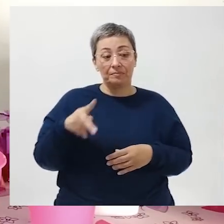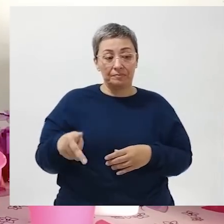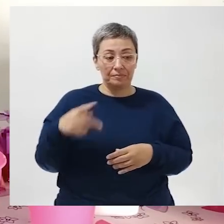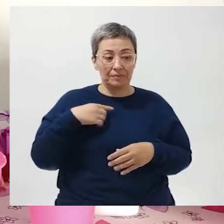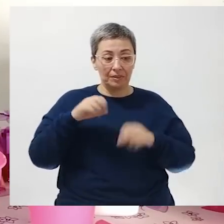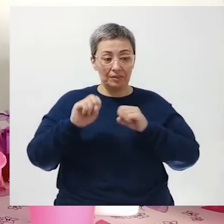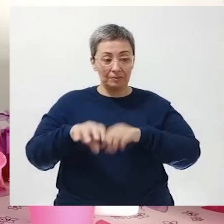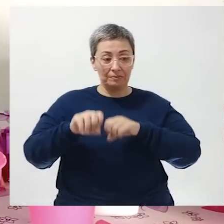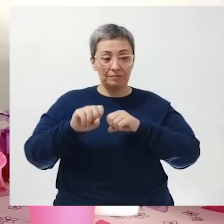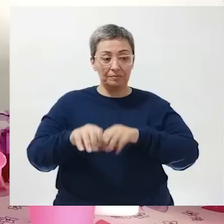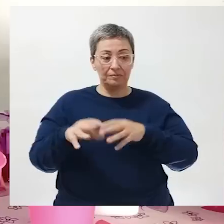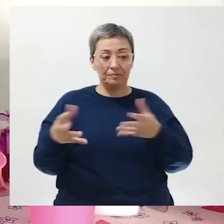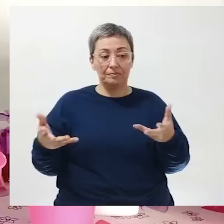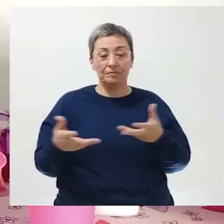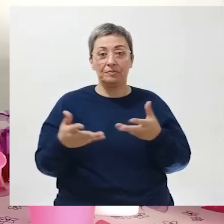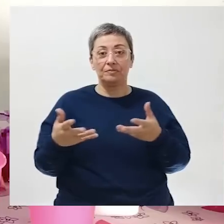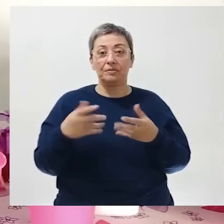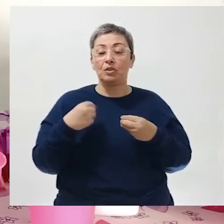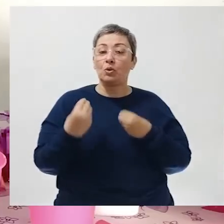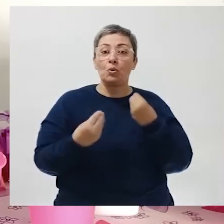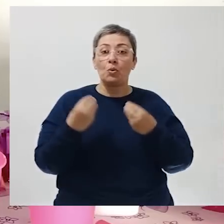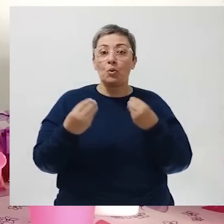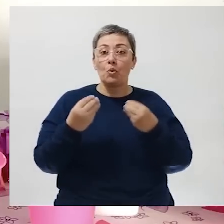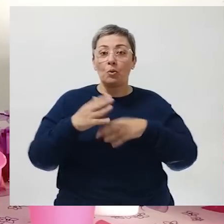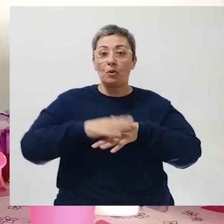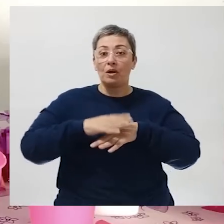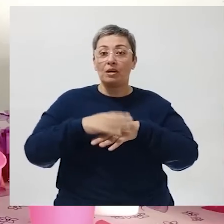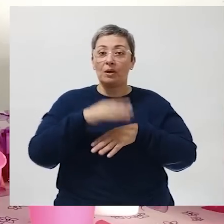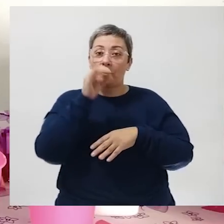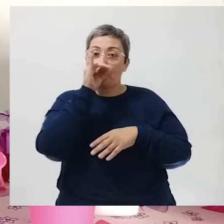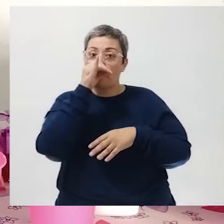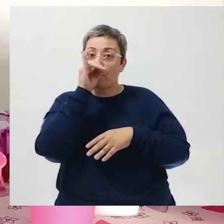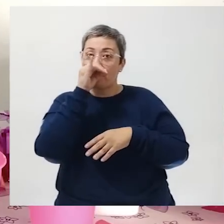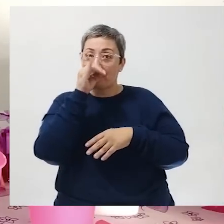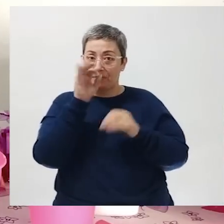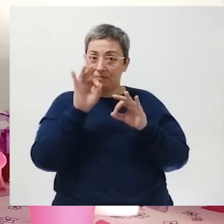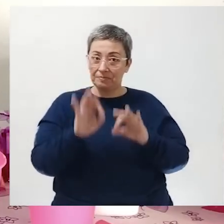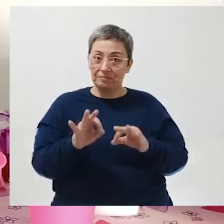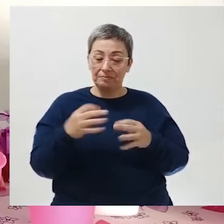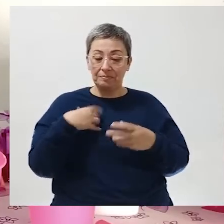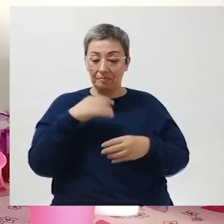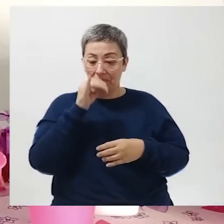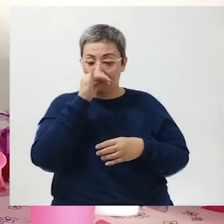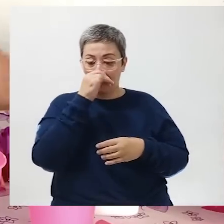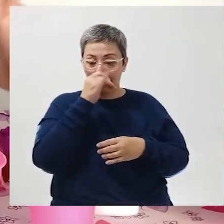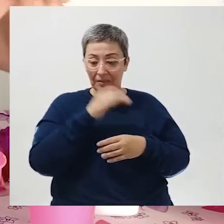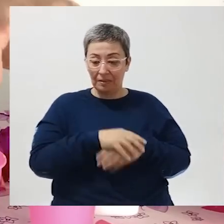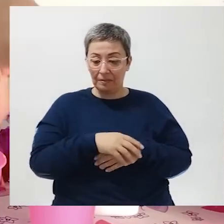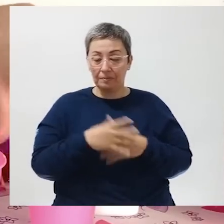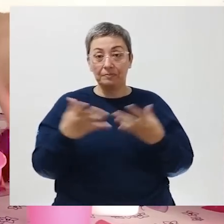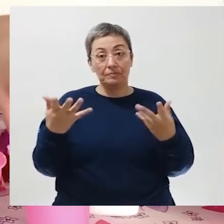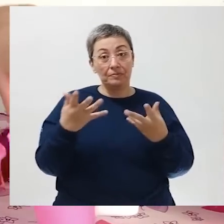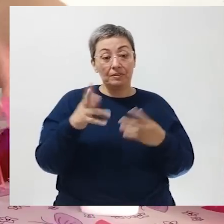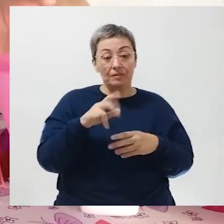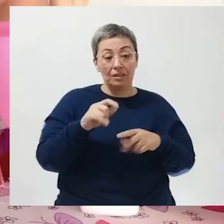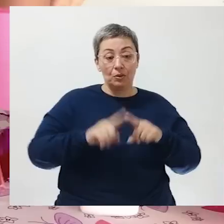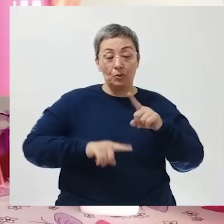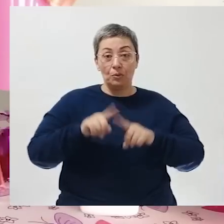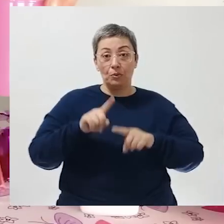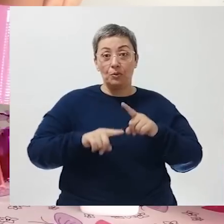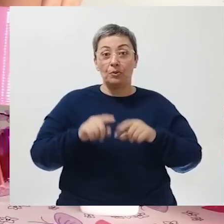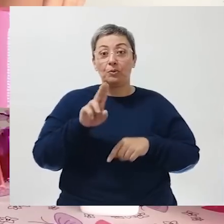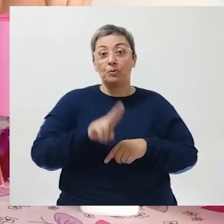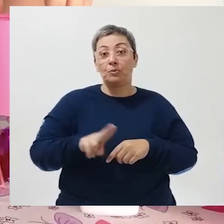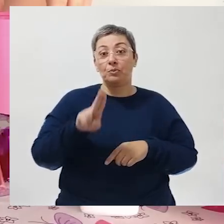veio ensinar para vocês como fazer um porquinho. Isso mesmo, um porquinho. Nós vamos